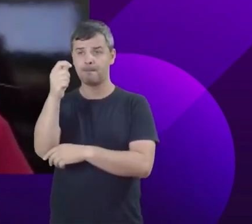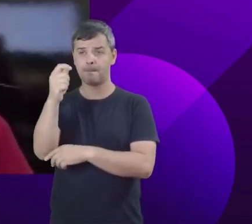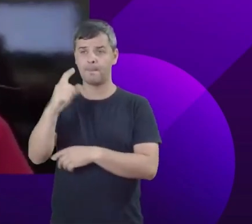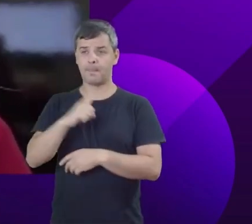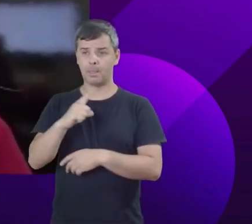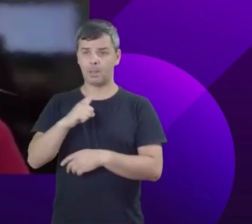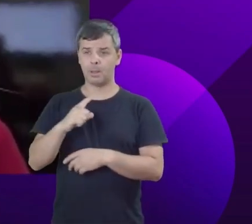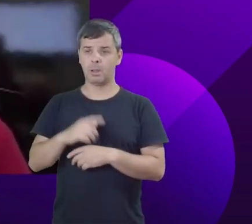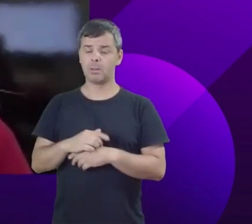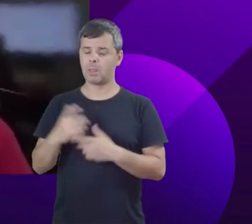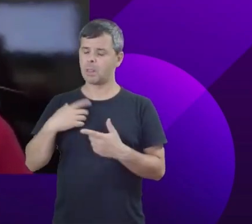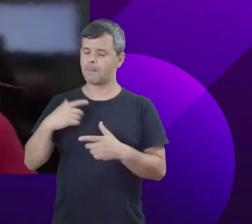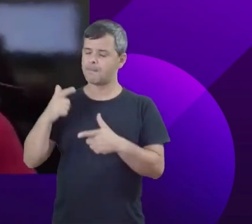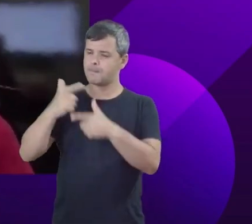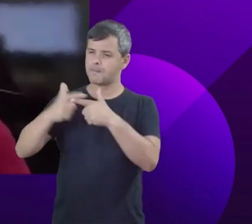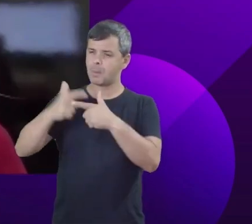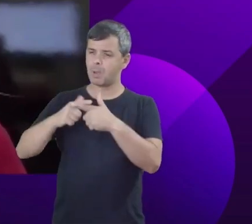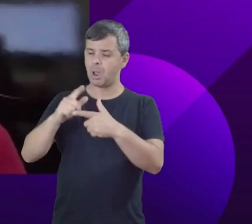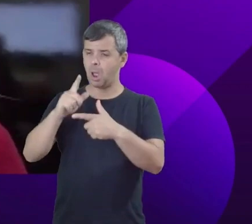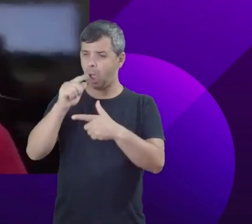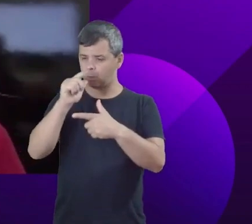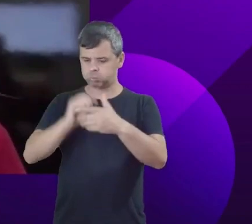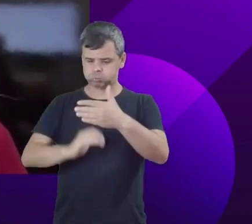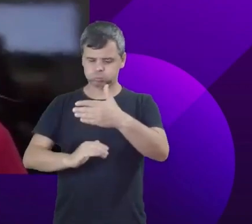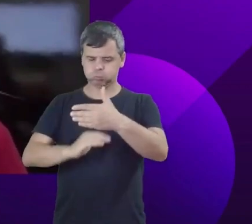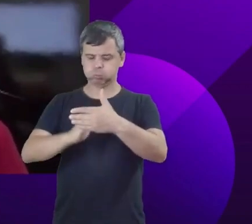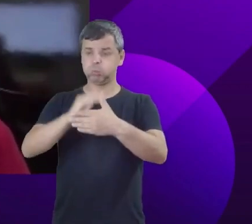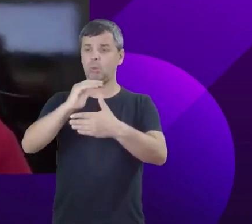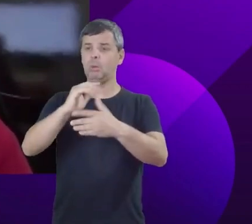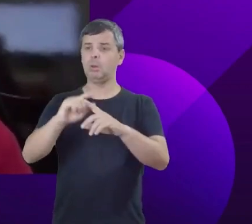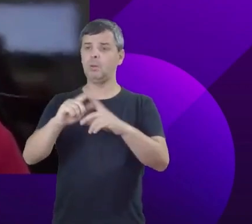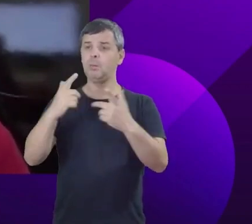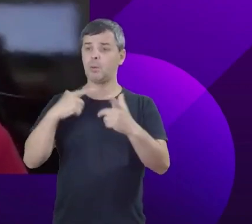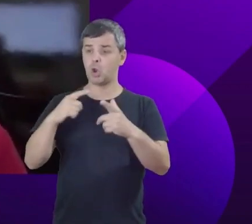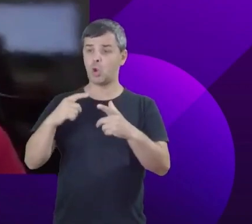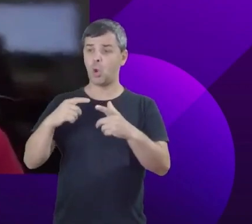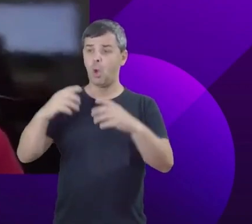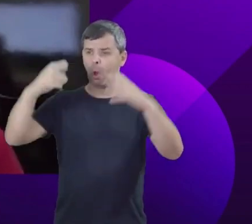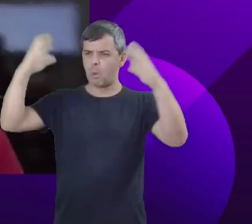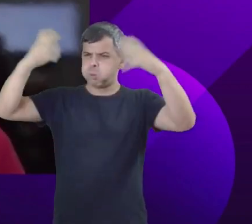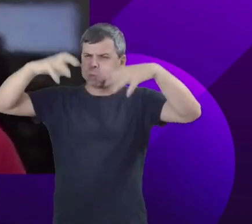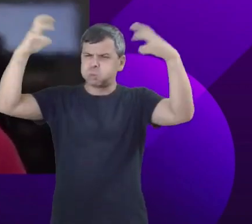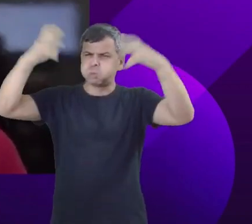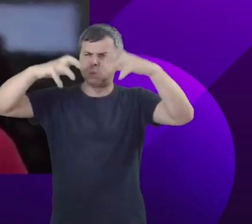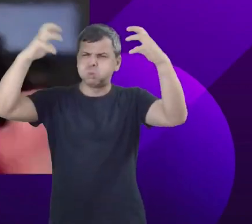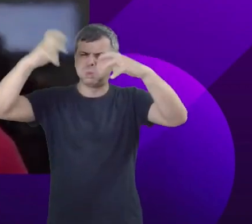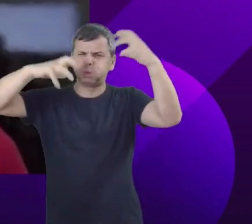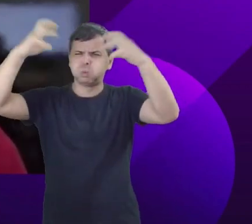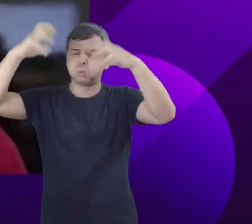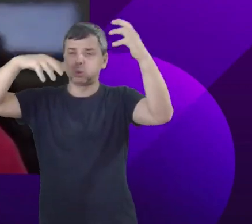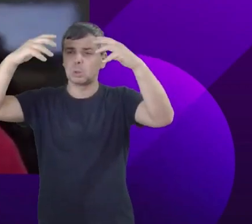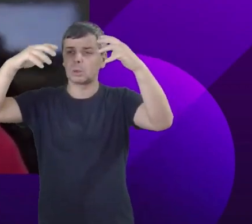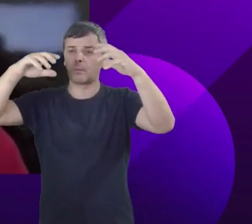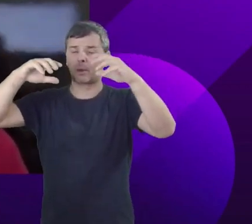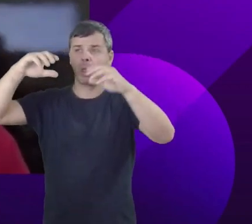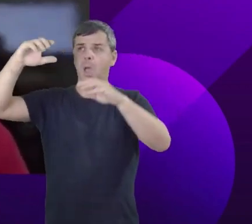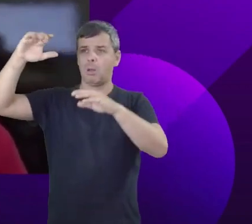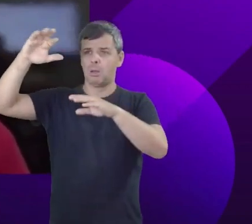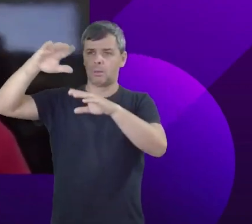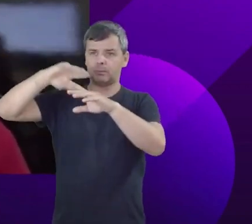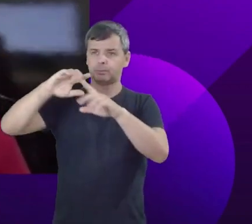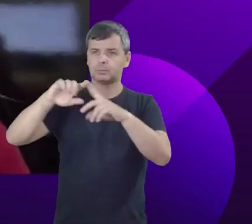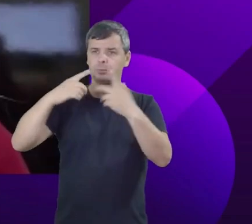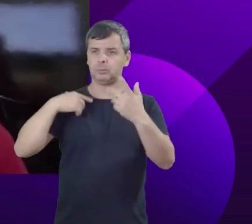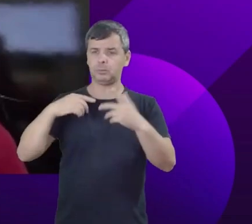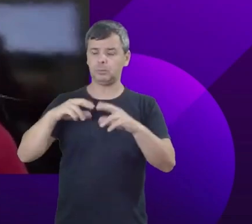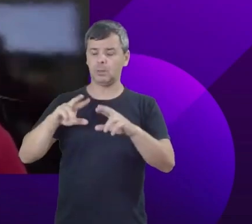né, essa grande cheia do Rio Guaíba, que foi ocasionado pelo grande volume de chuva que teve, né, na Serra Gaúcha, teve